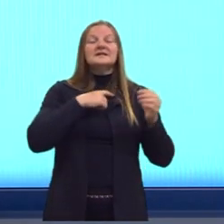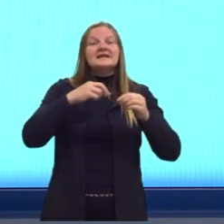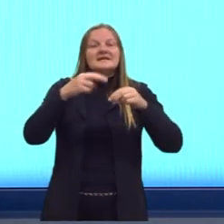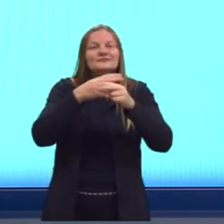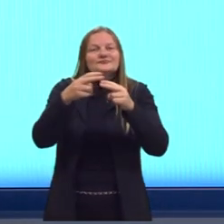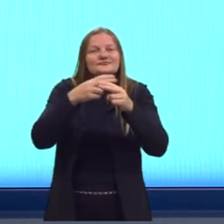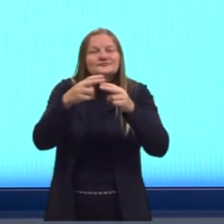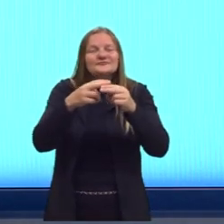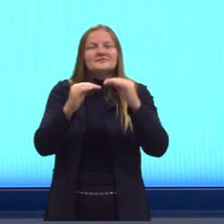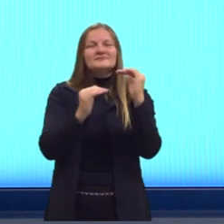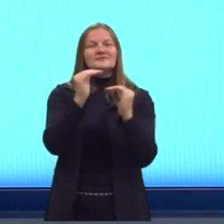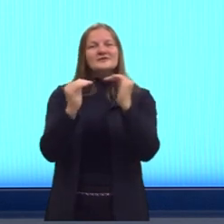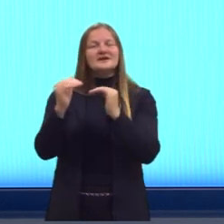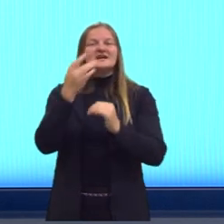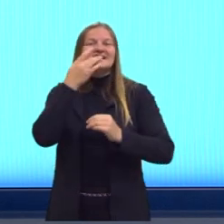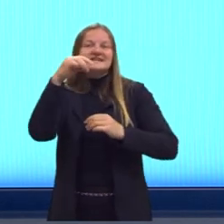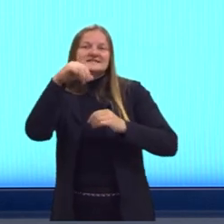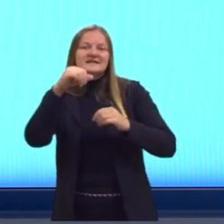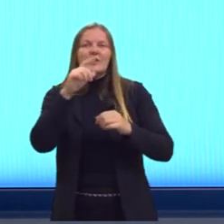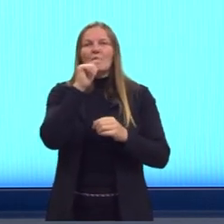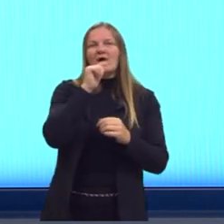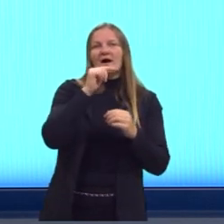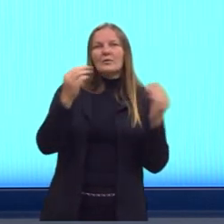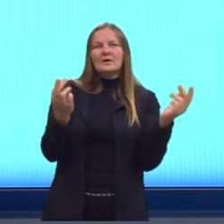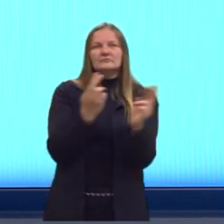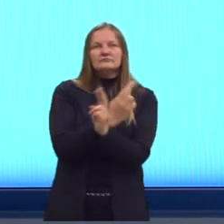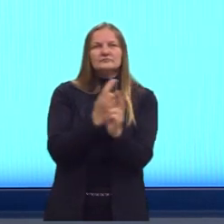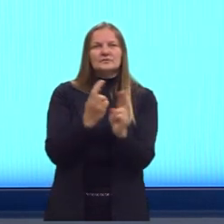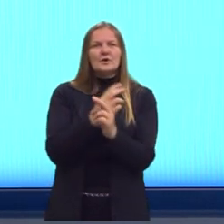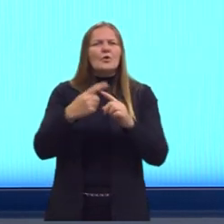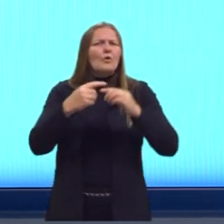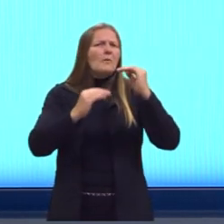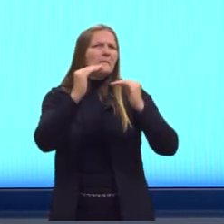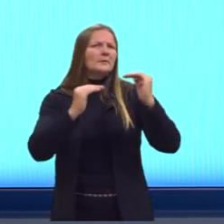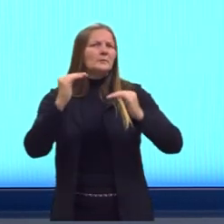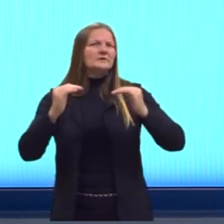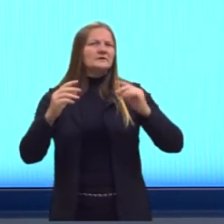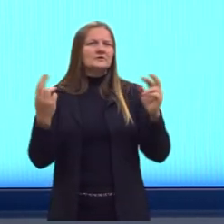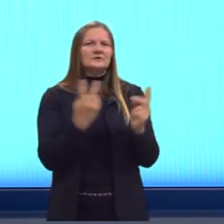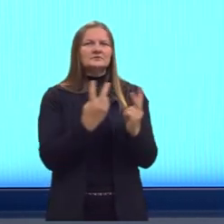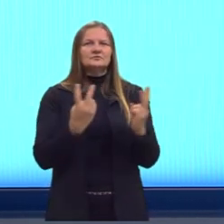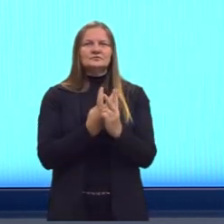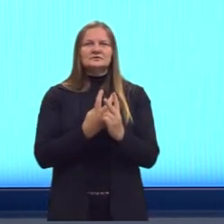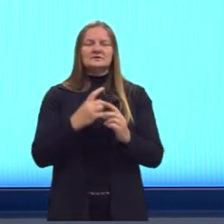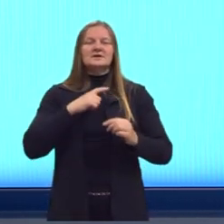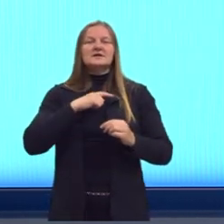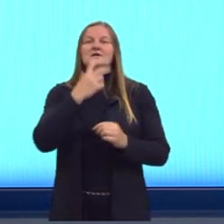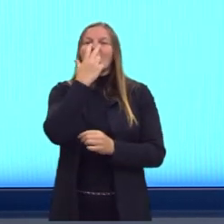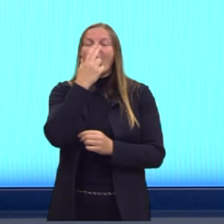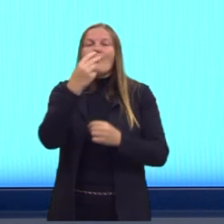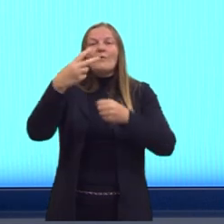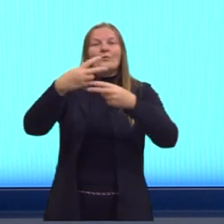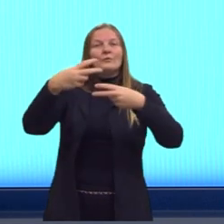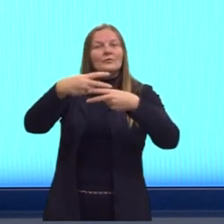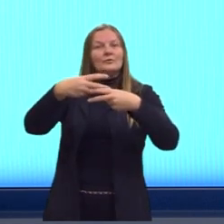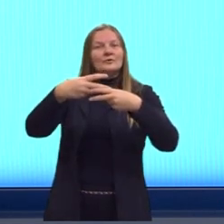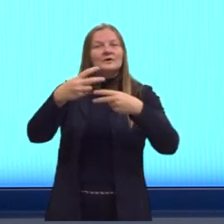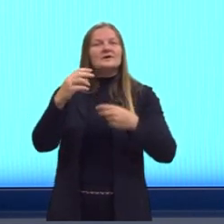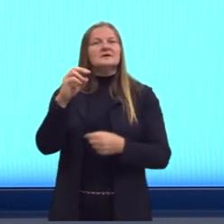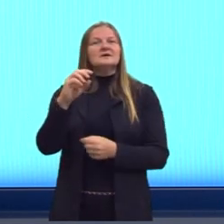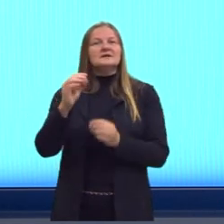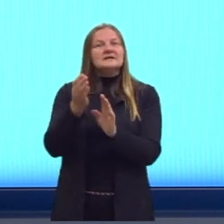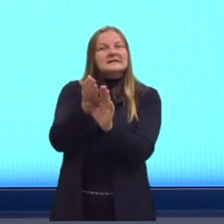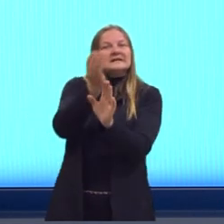de neutralização né forma um sal EA água mas e com e a proporção a proporção são os coeficientes que